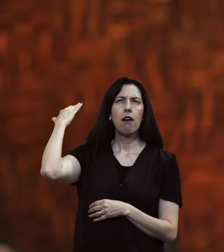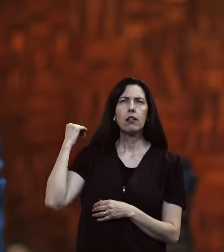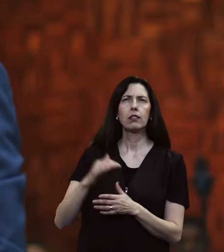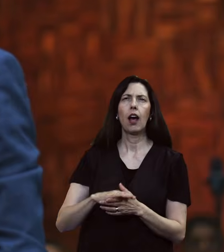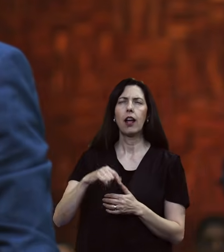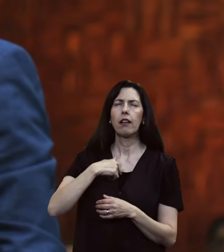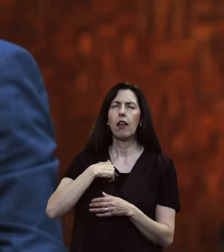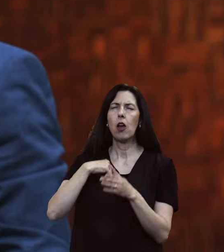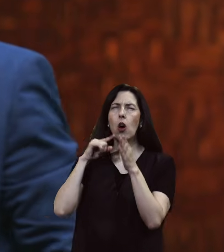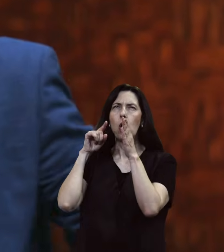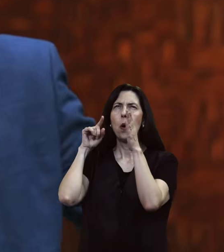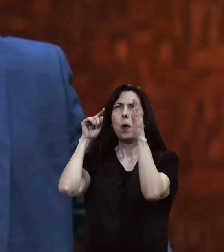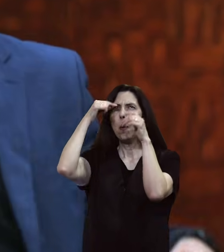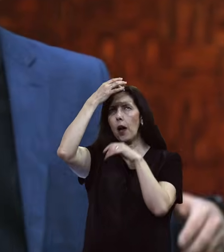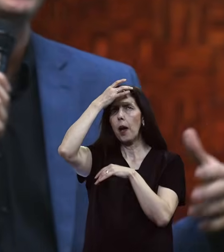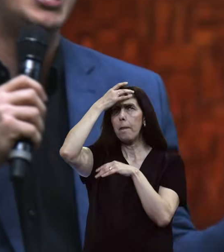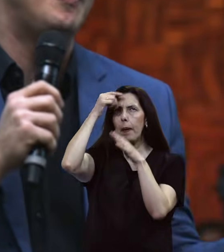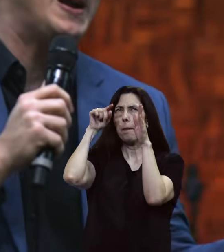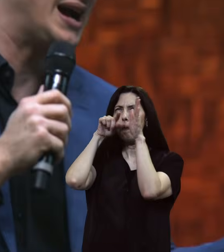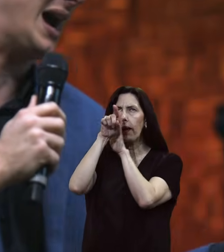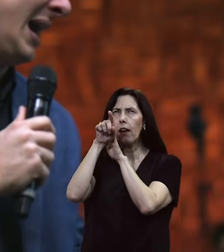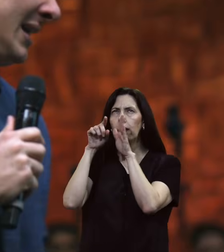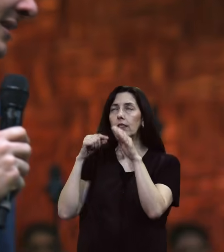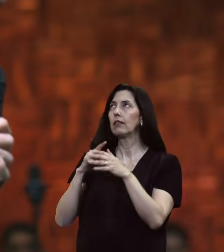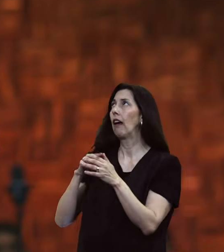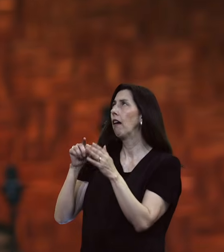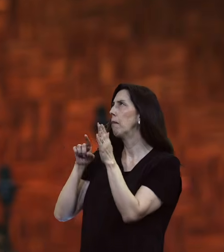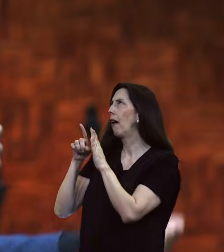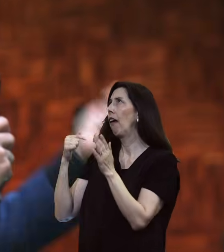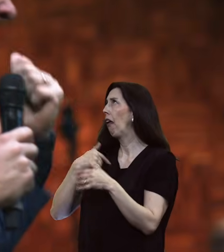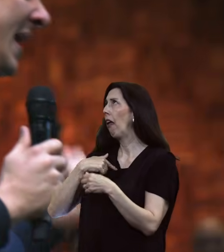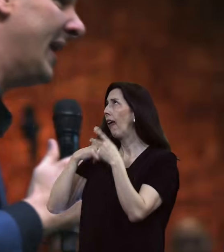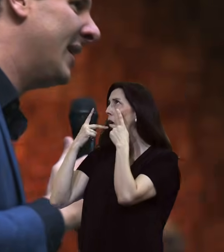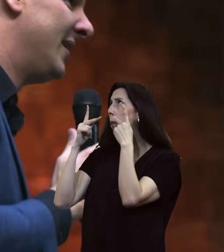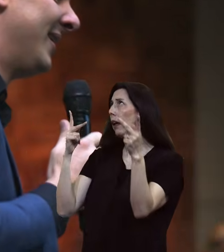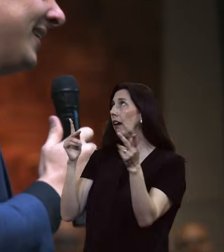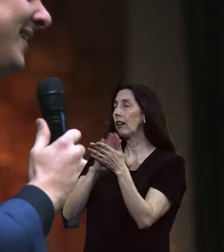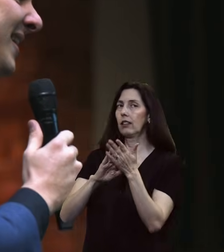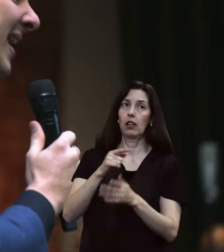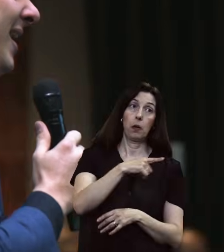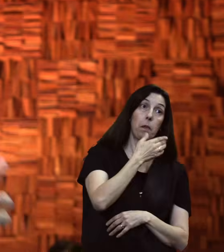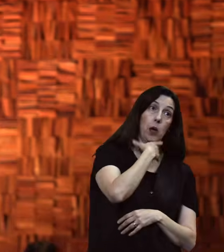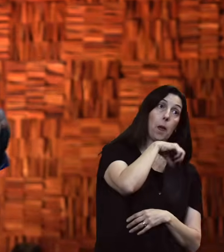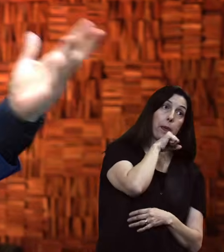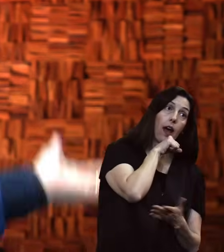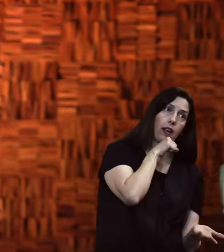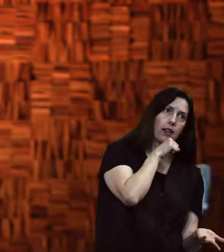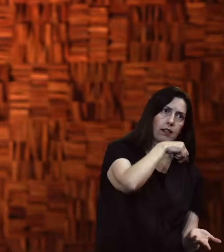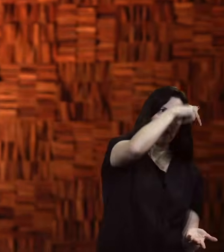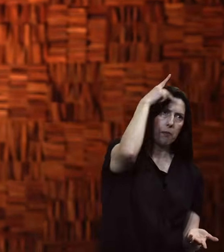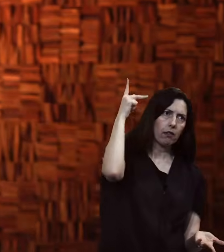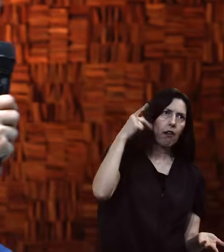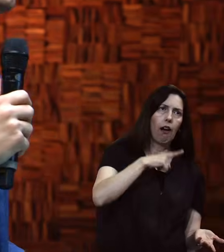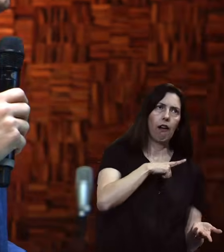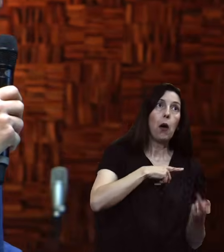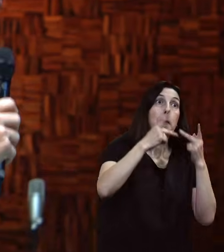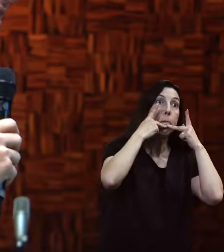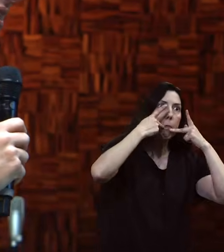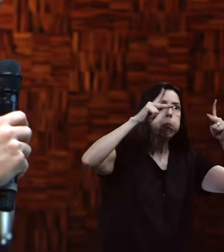na minha mente. A primeira é: eu não sei pregar. O meu pai era um grande